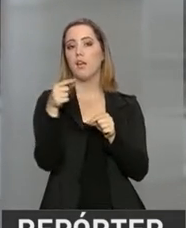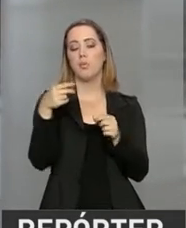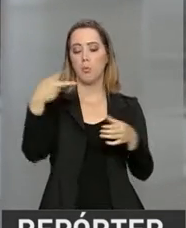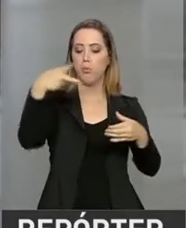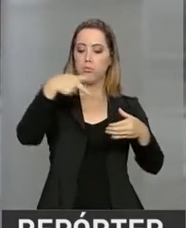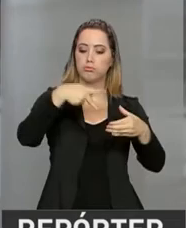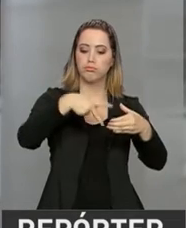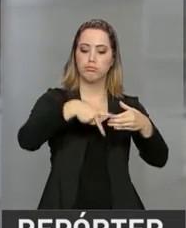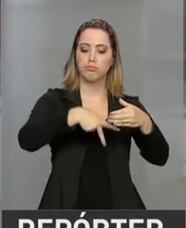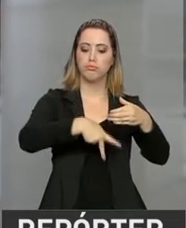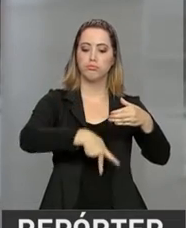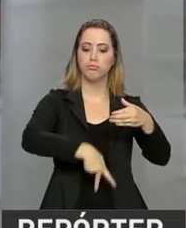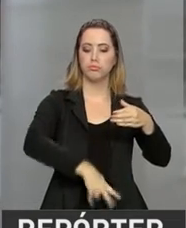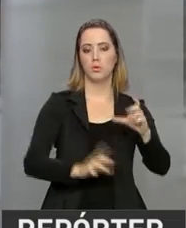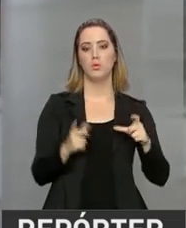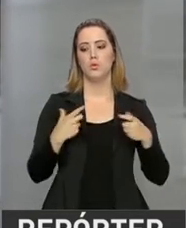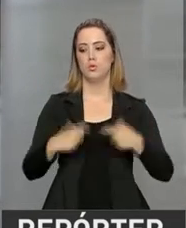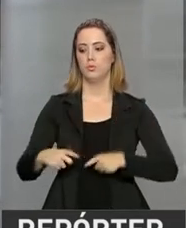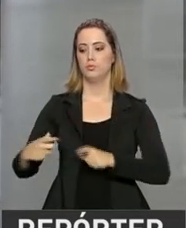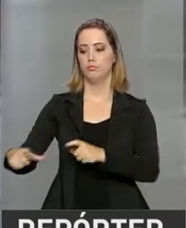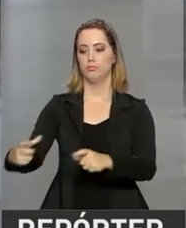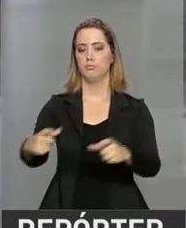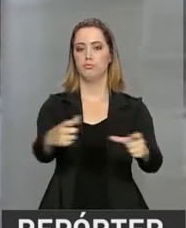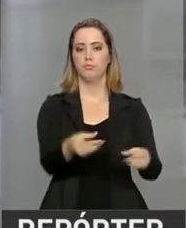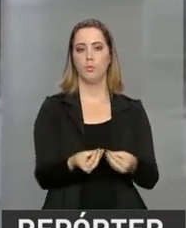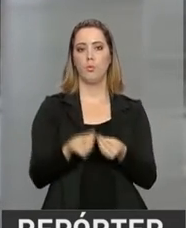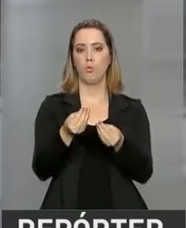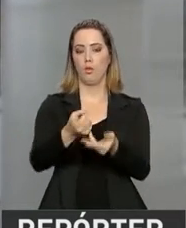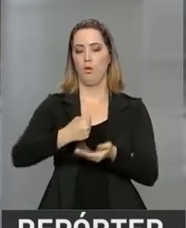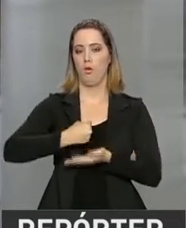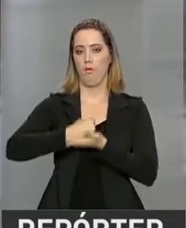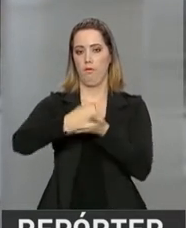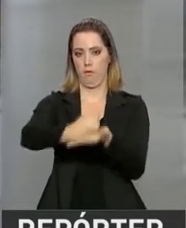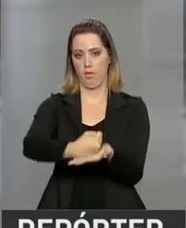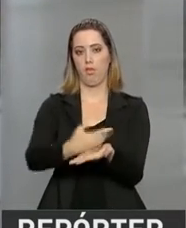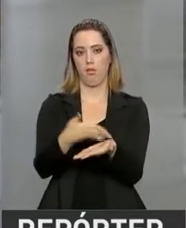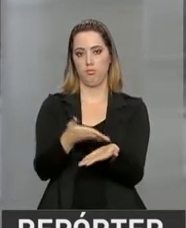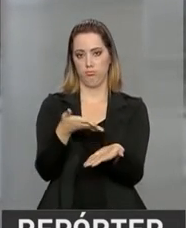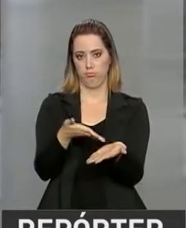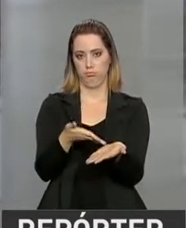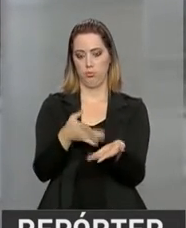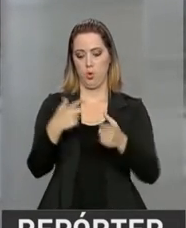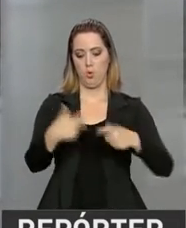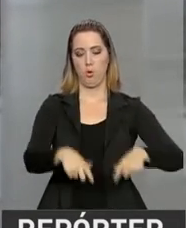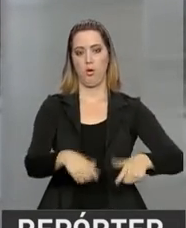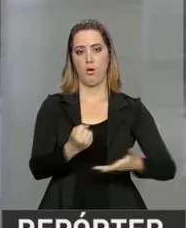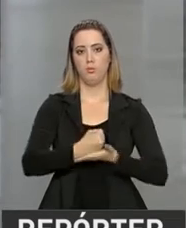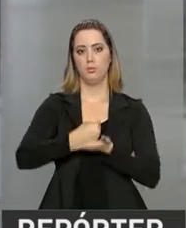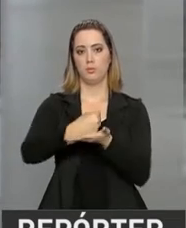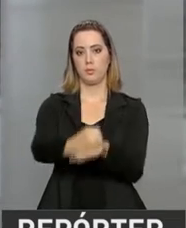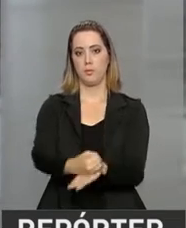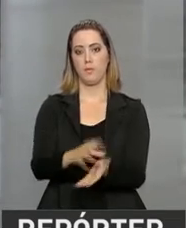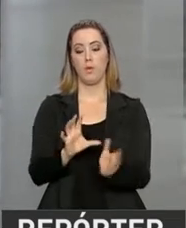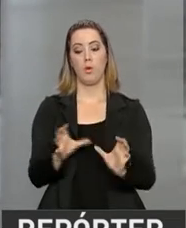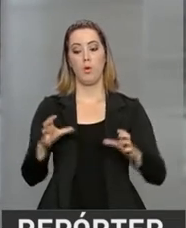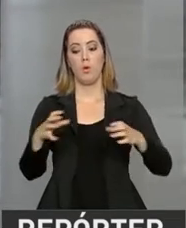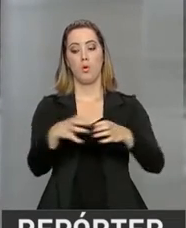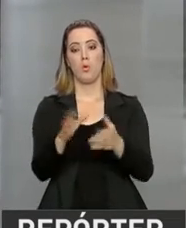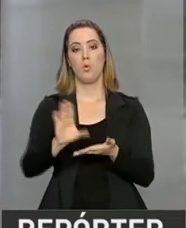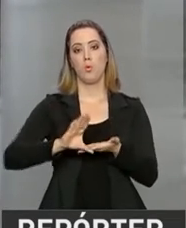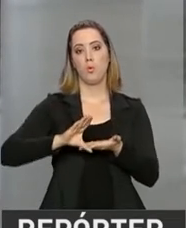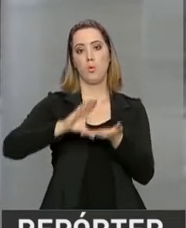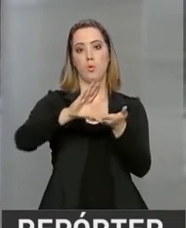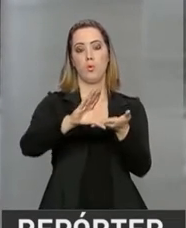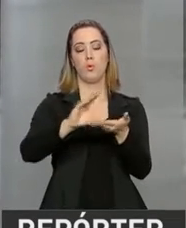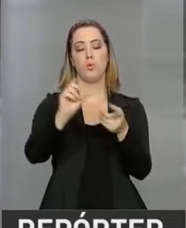os campos de petróleo que serão oferecidos a ela quem vai oferecer esses campos a empresa é o conselho nacional de